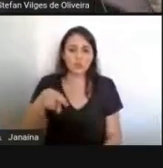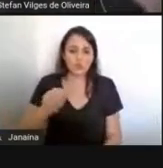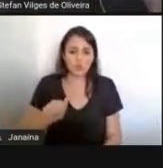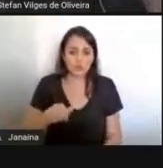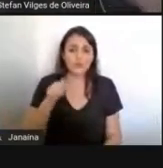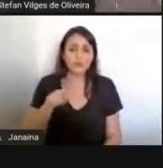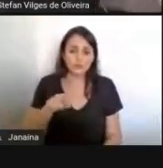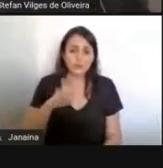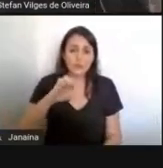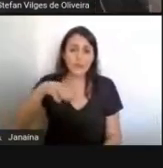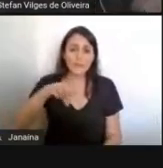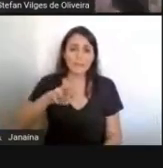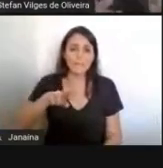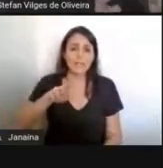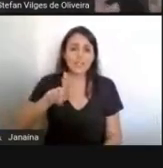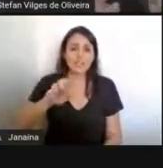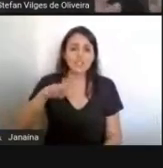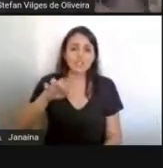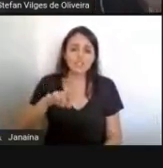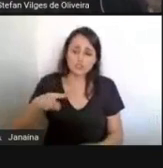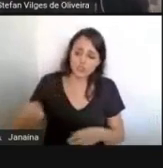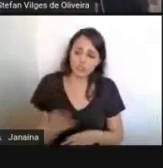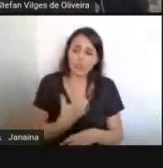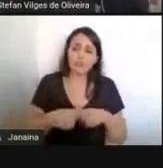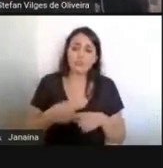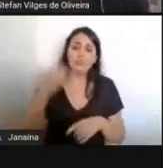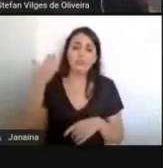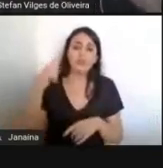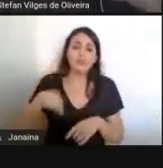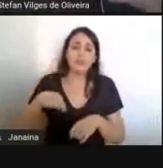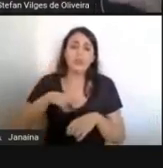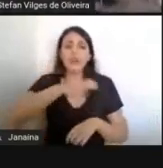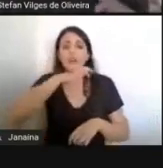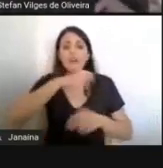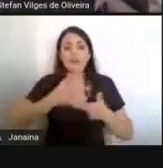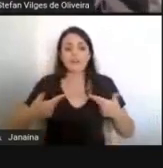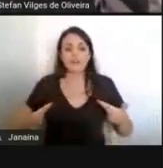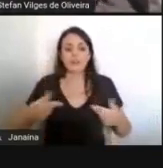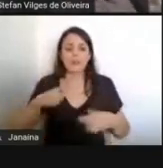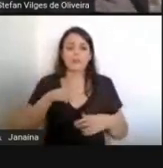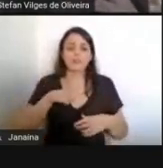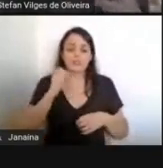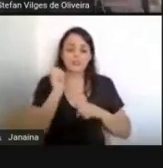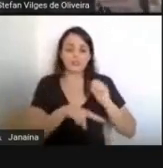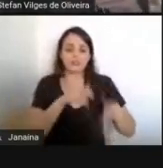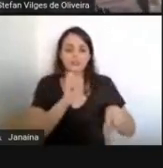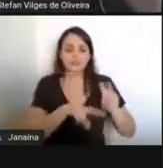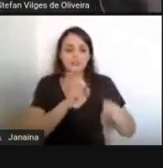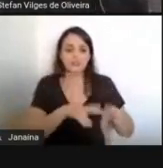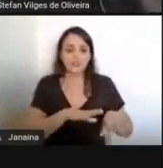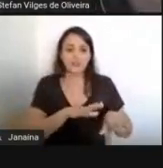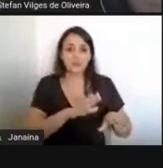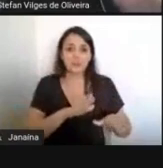ela acometia basicamente animais. Então, uma doença que circulava em animais e em um momento,